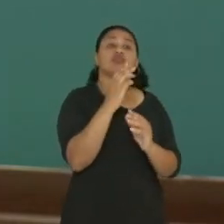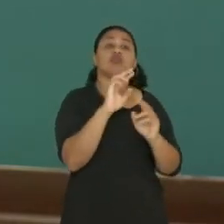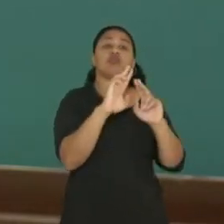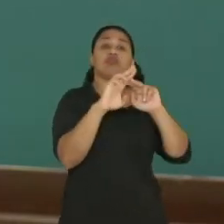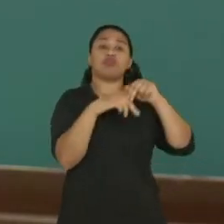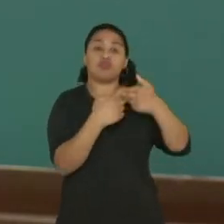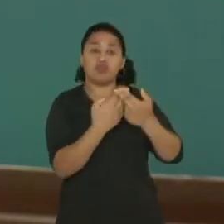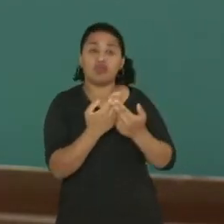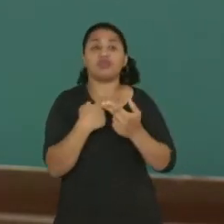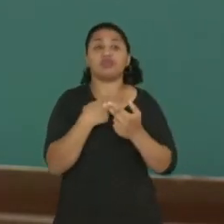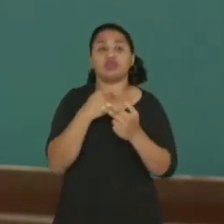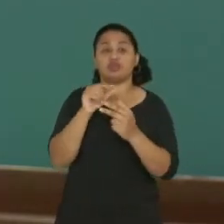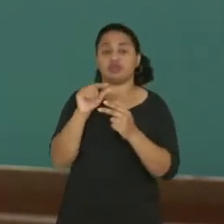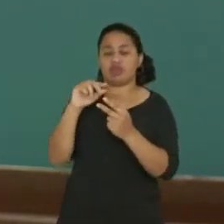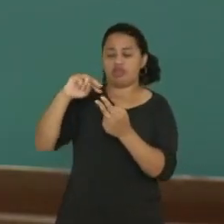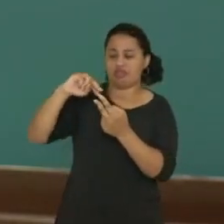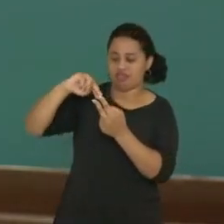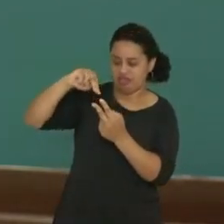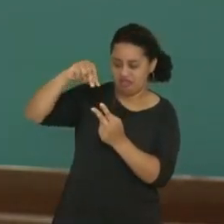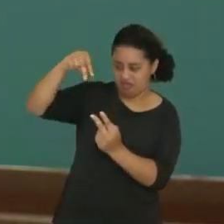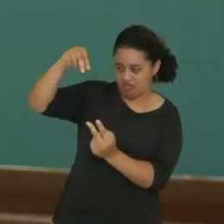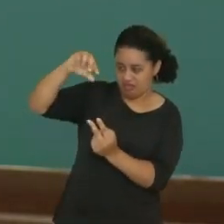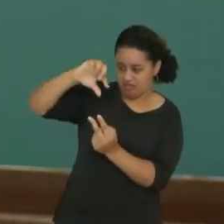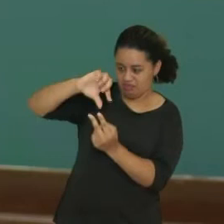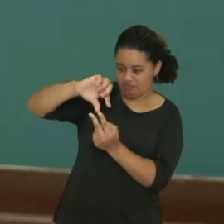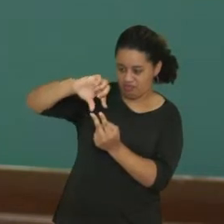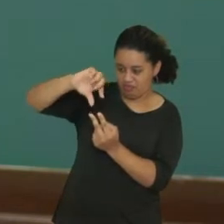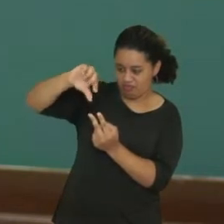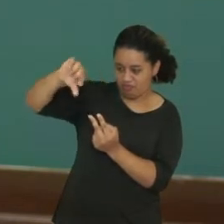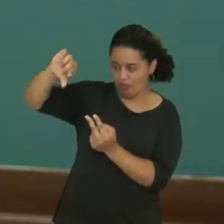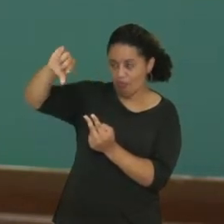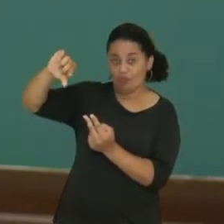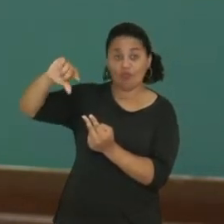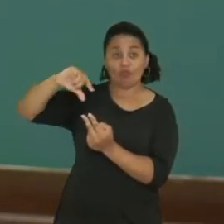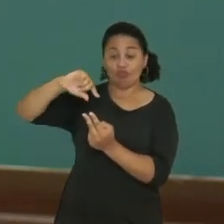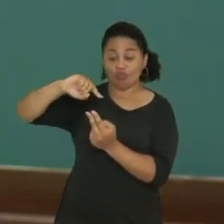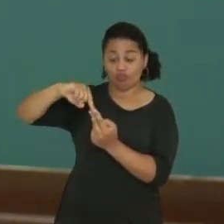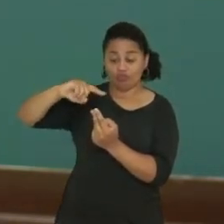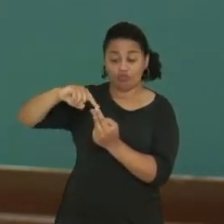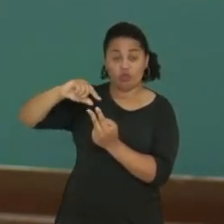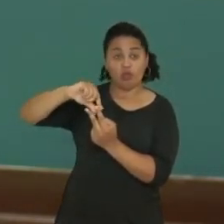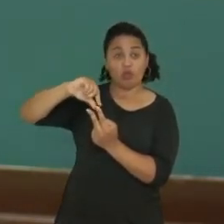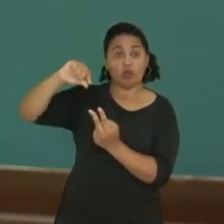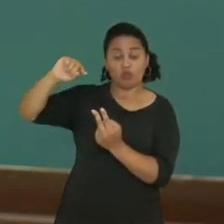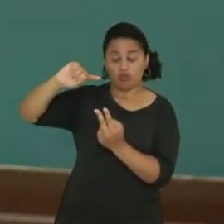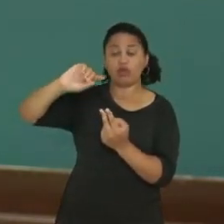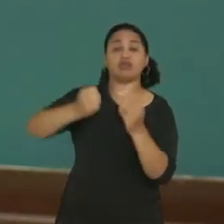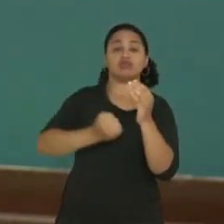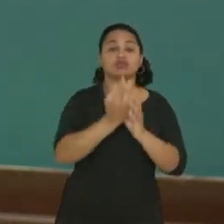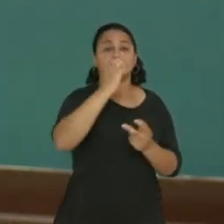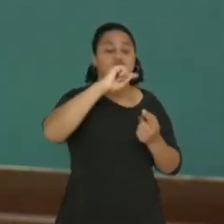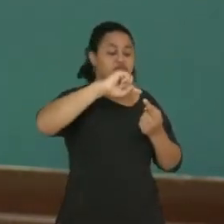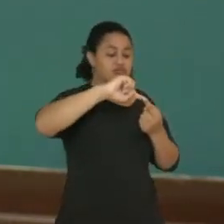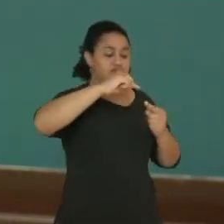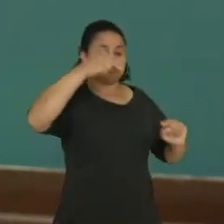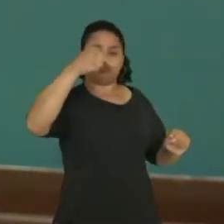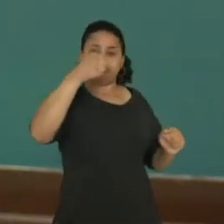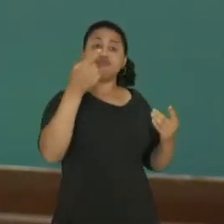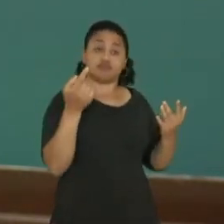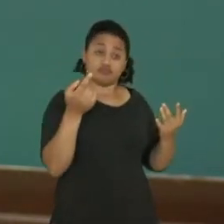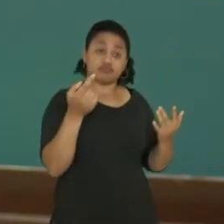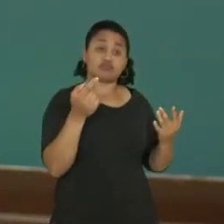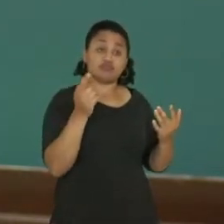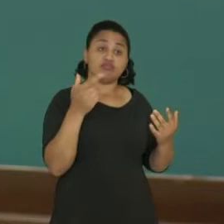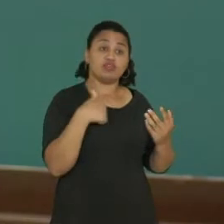partir de um pedaço da fita de DNA. E esse RNA, então, olha, ele é chamado, então,